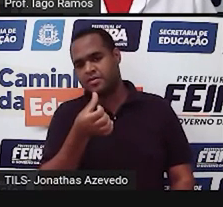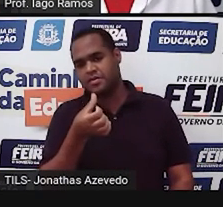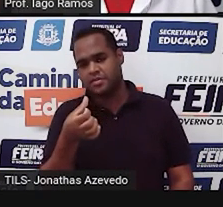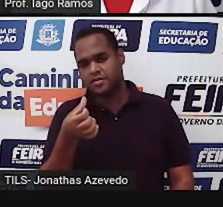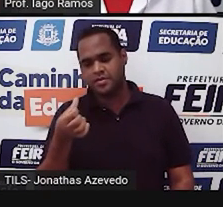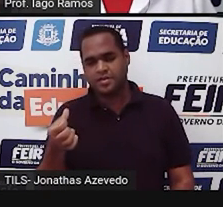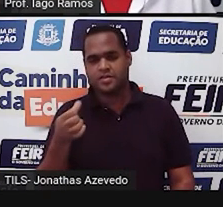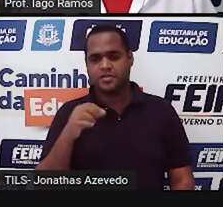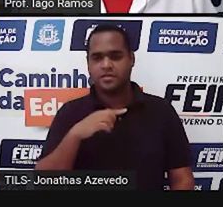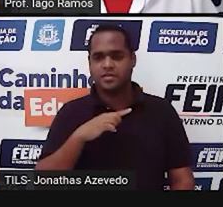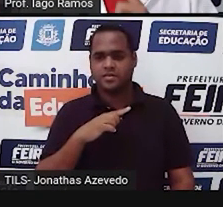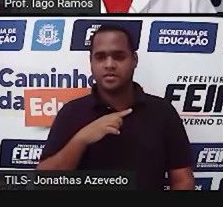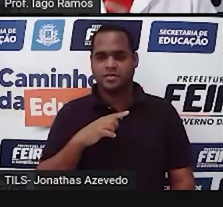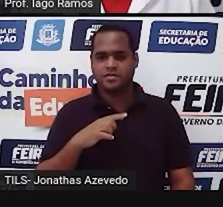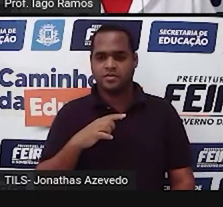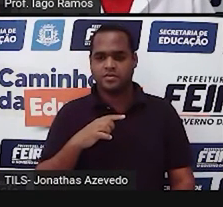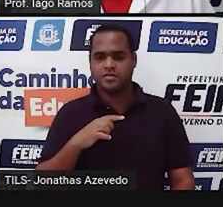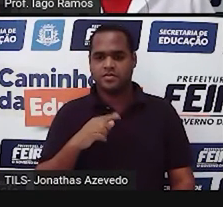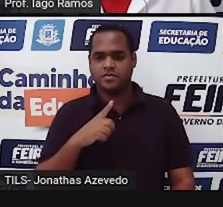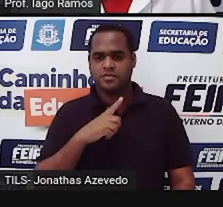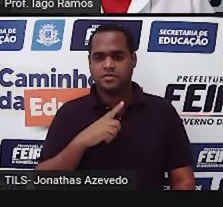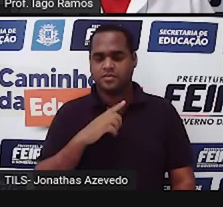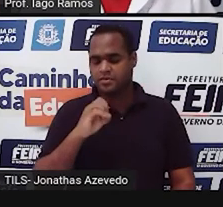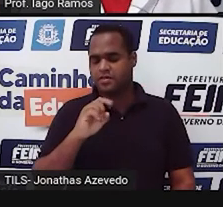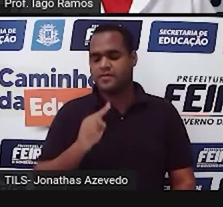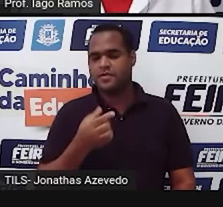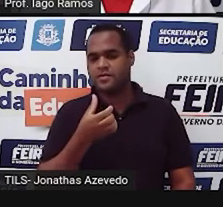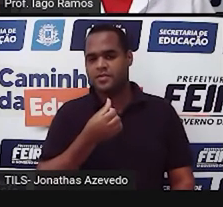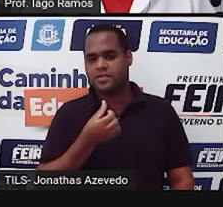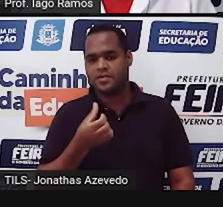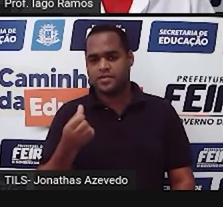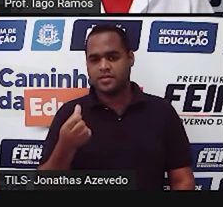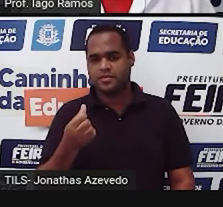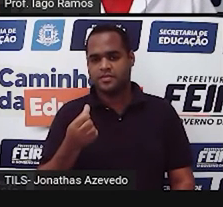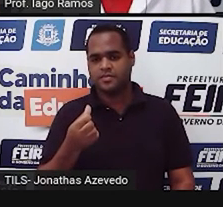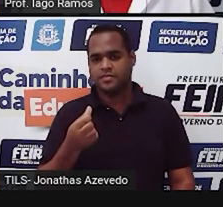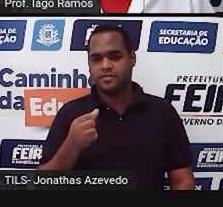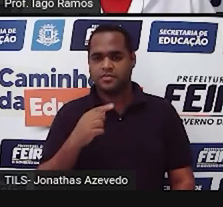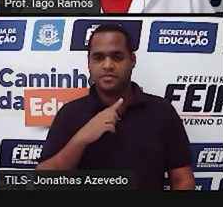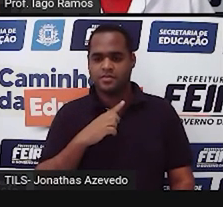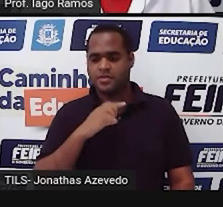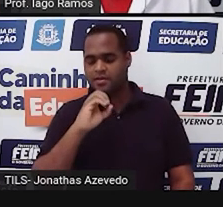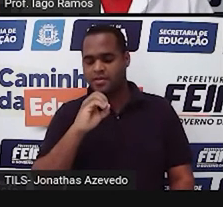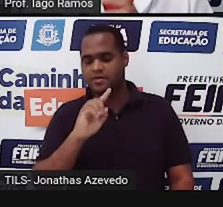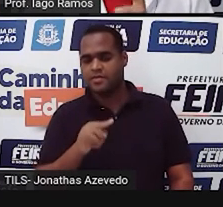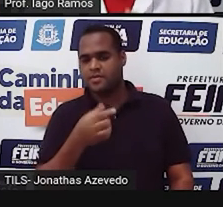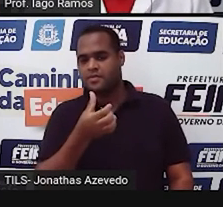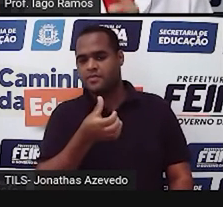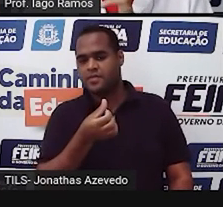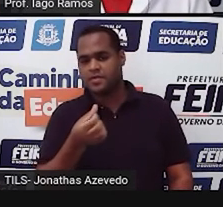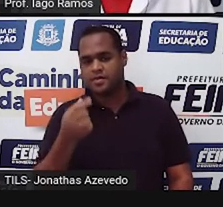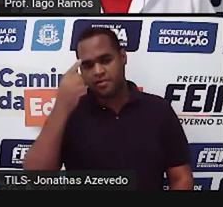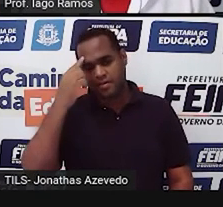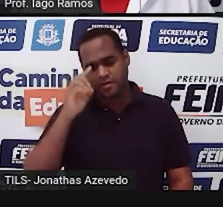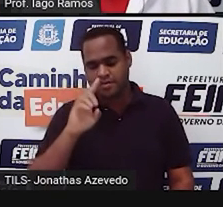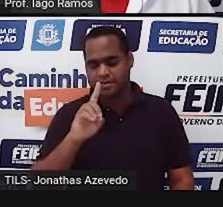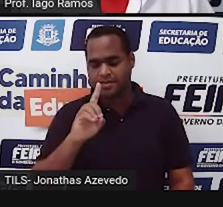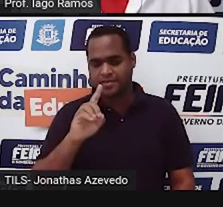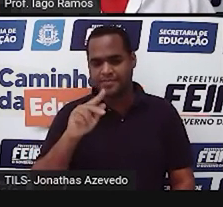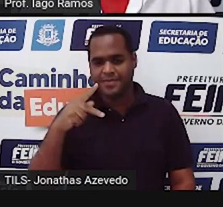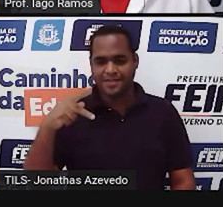0,6666 infinitamente é um número decimal porque tem, mas esse número decimal é chamado de dízima